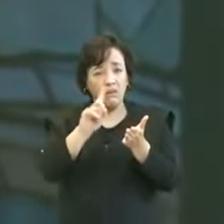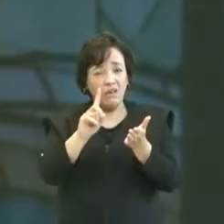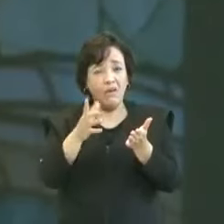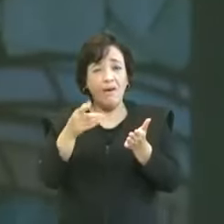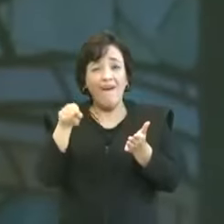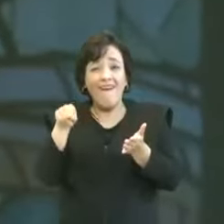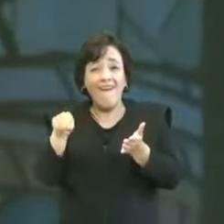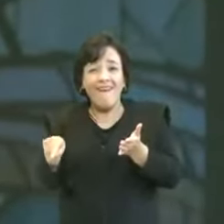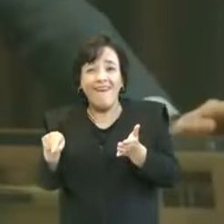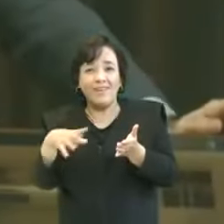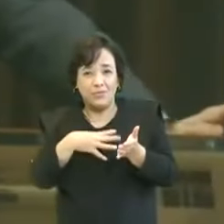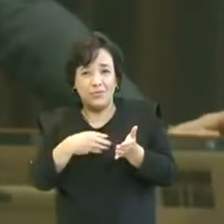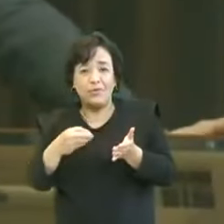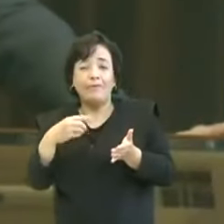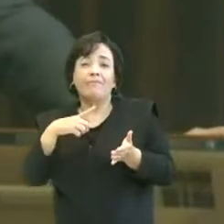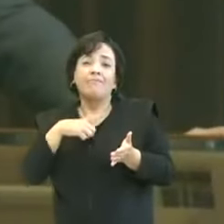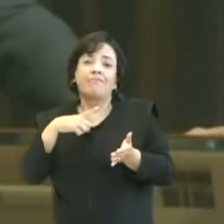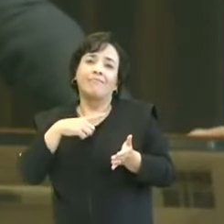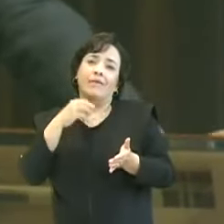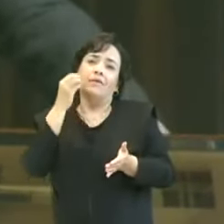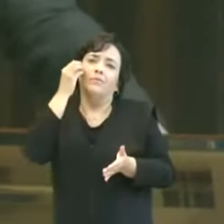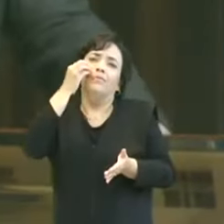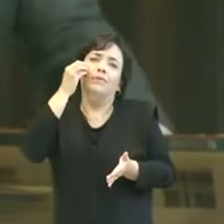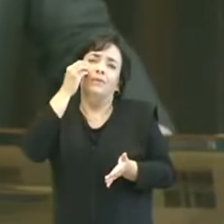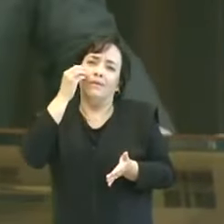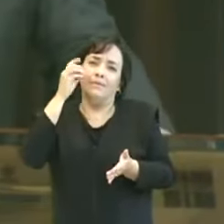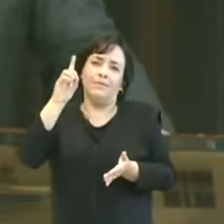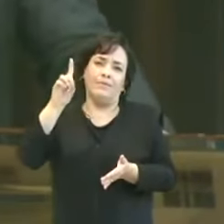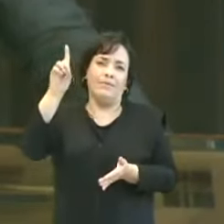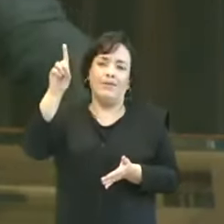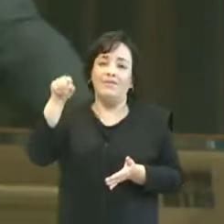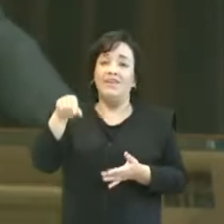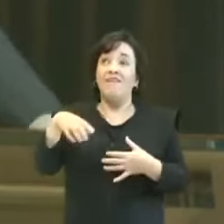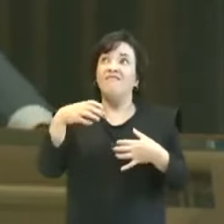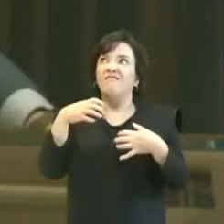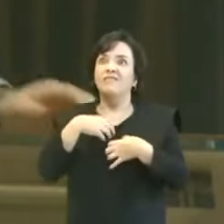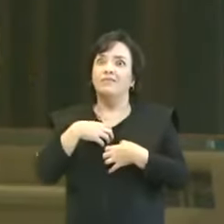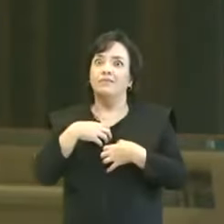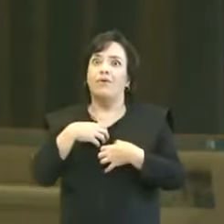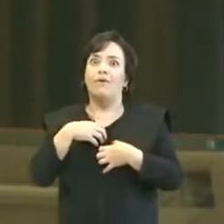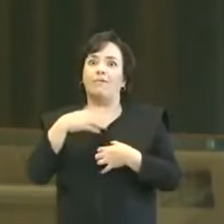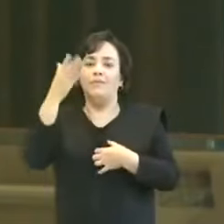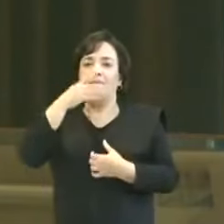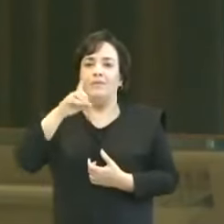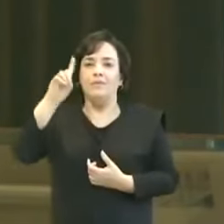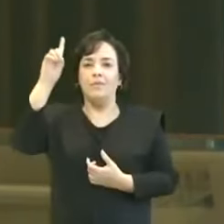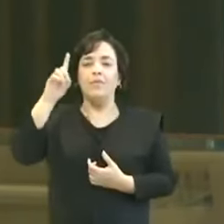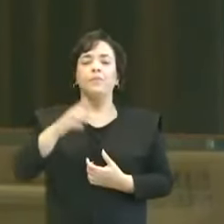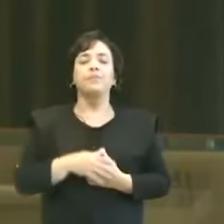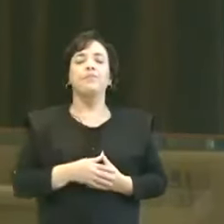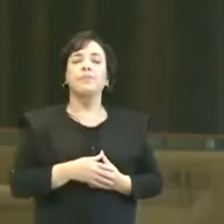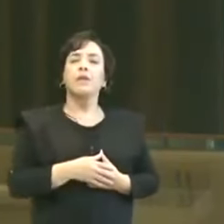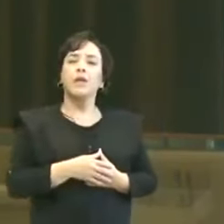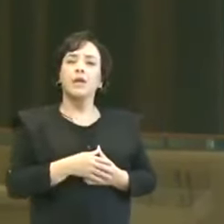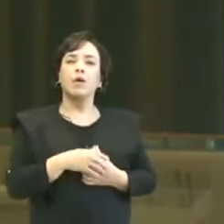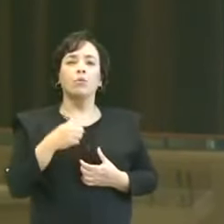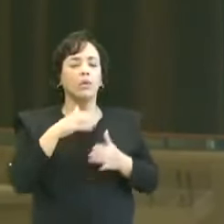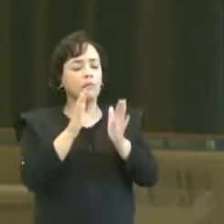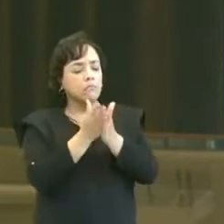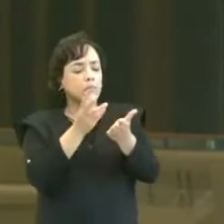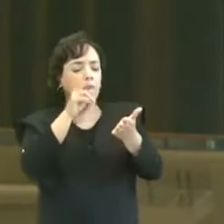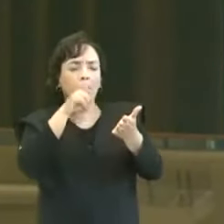do poder de Deus na vida deles. É muito interessante, estava lendo a Bíblia esses dias e me chamou a atenção. Jesus vai